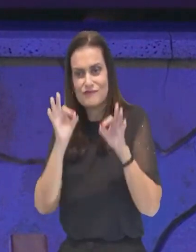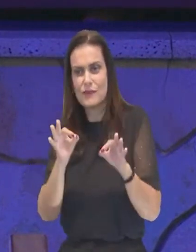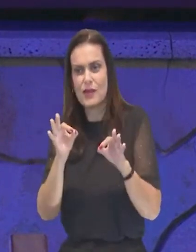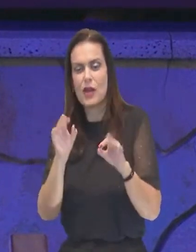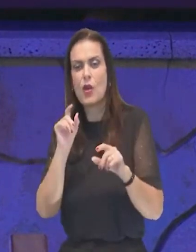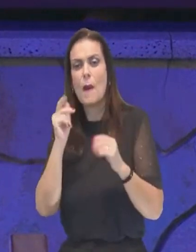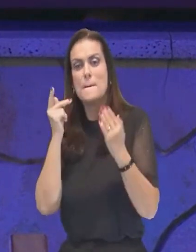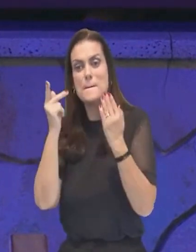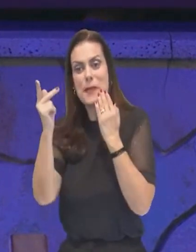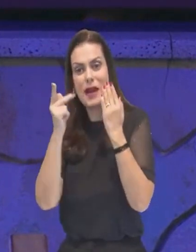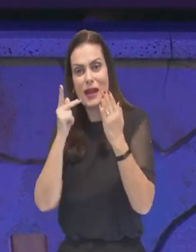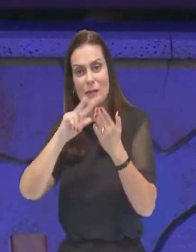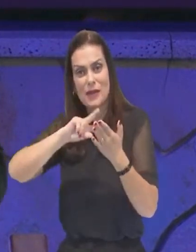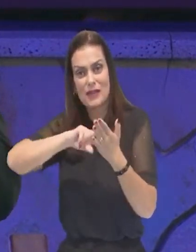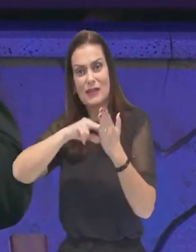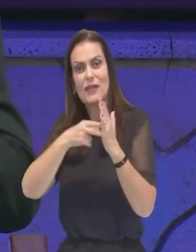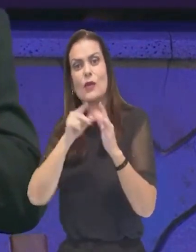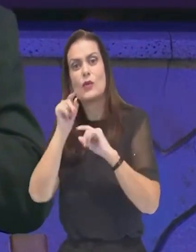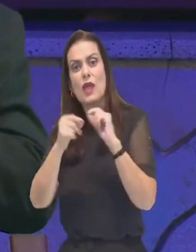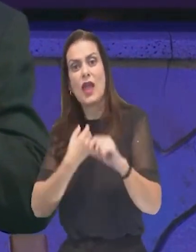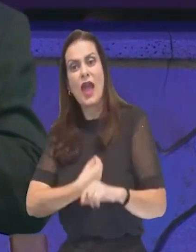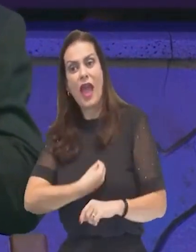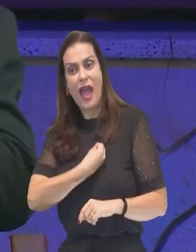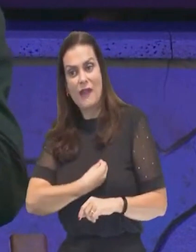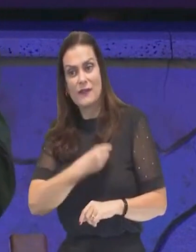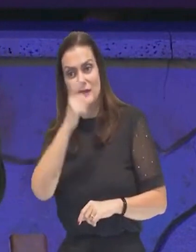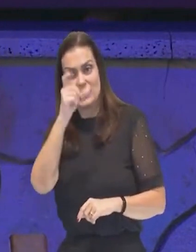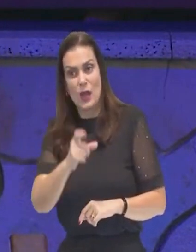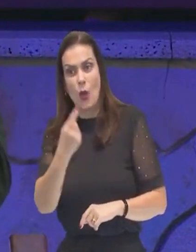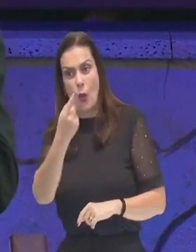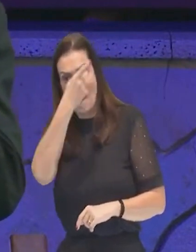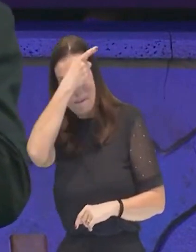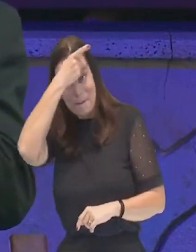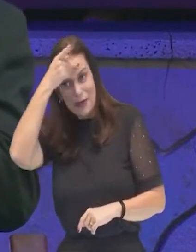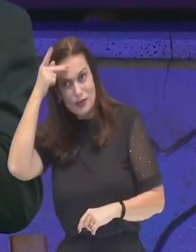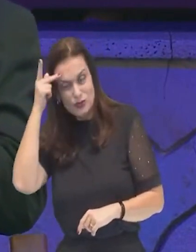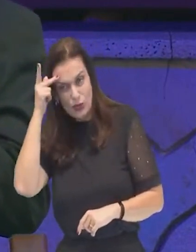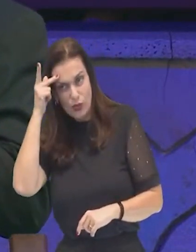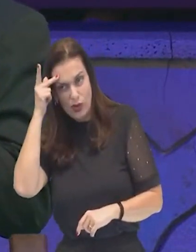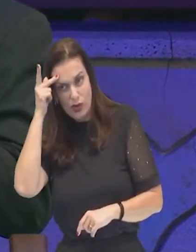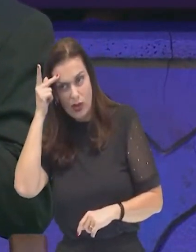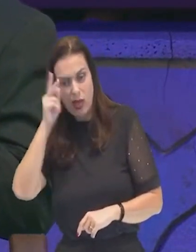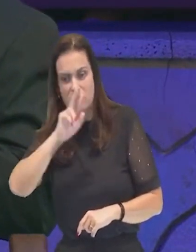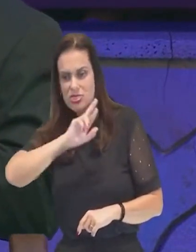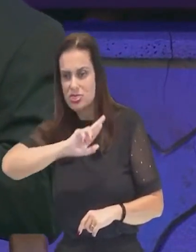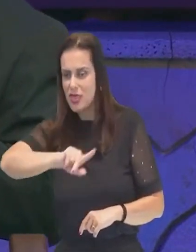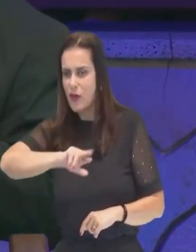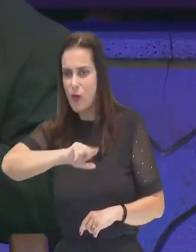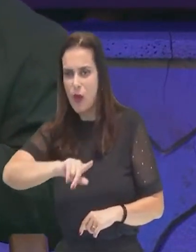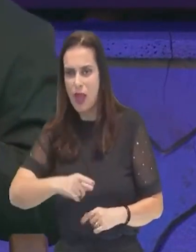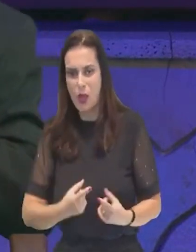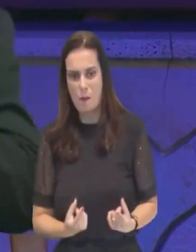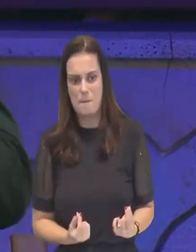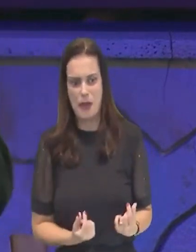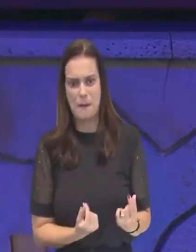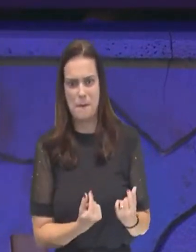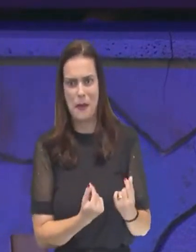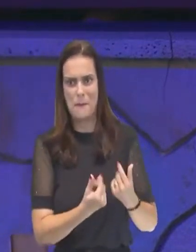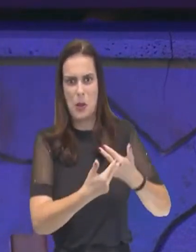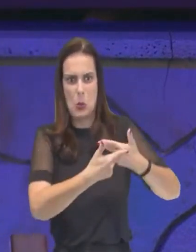seguinte forma: porque a vida de um homem não consiste na abundância de